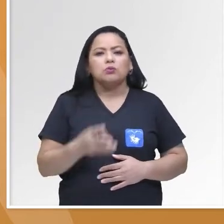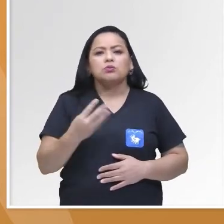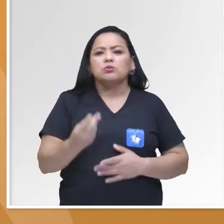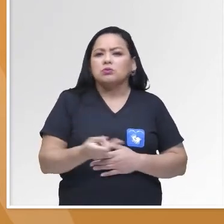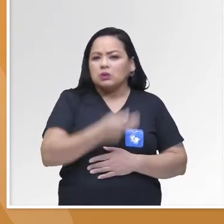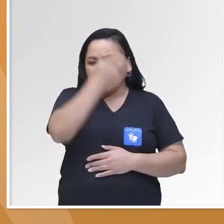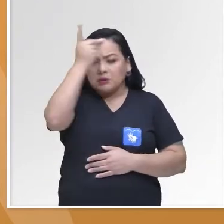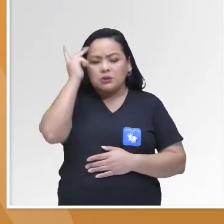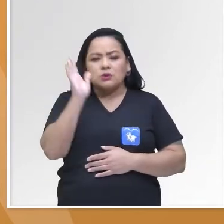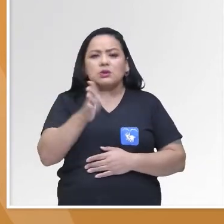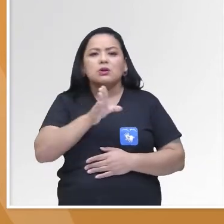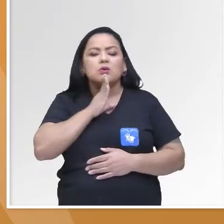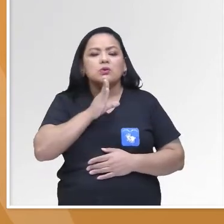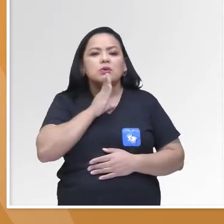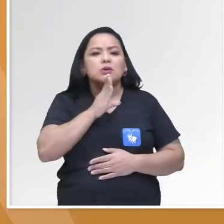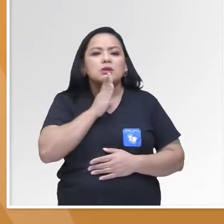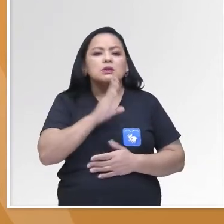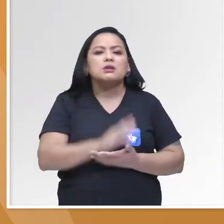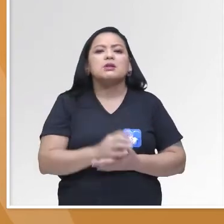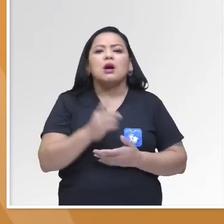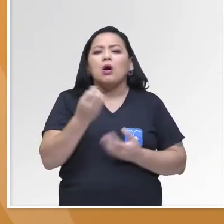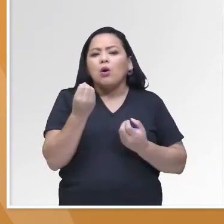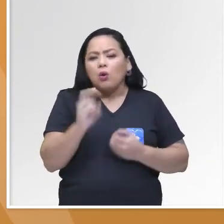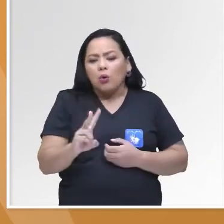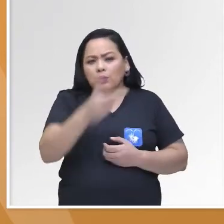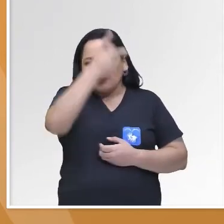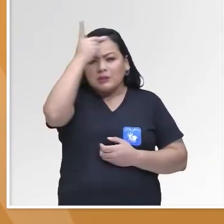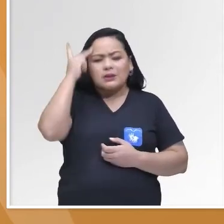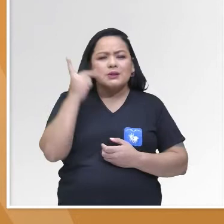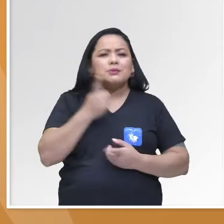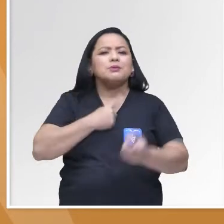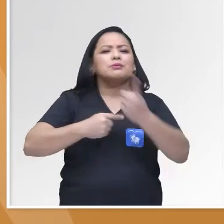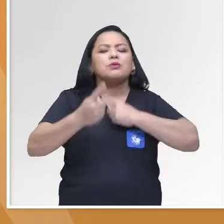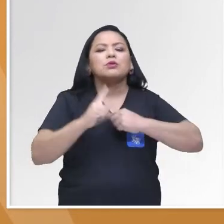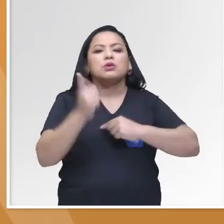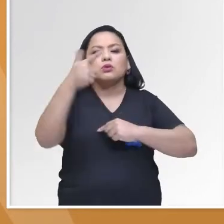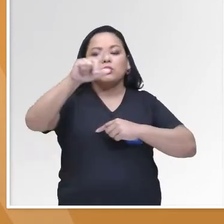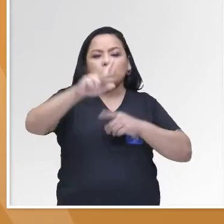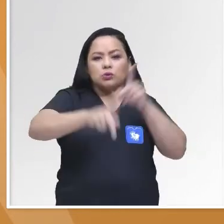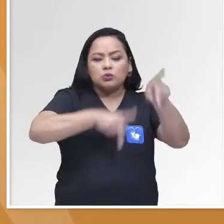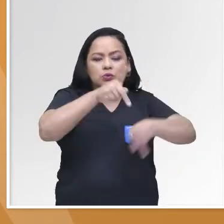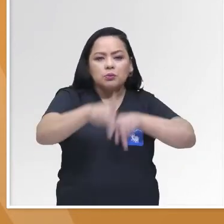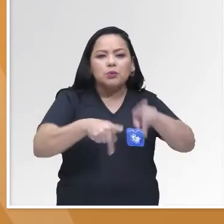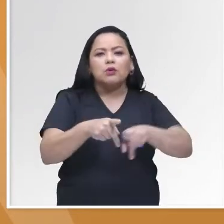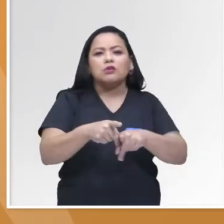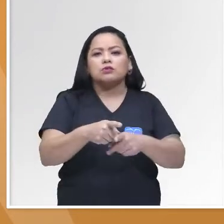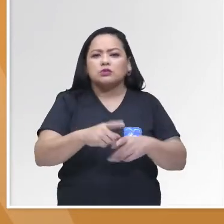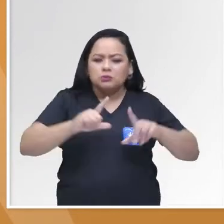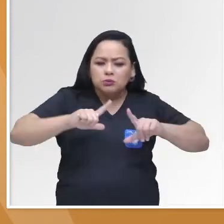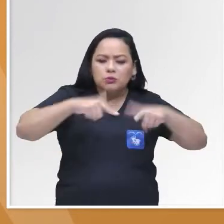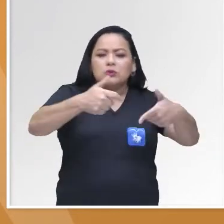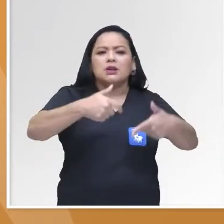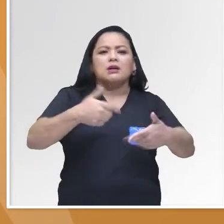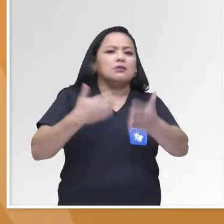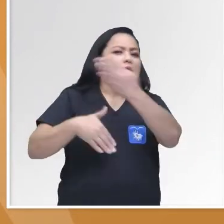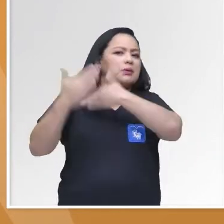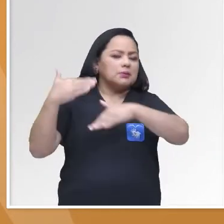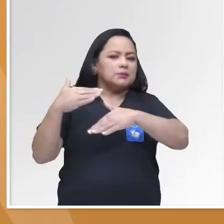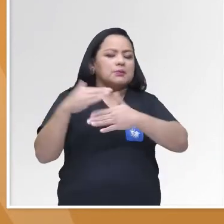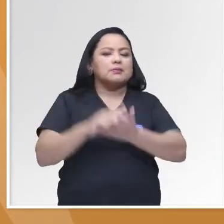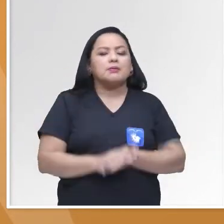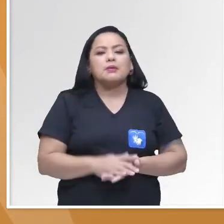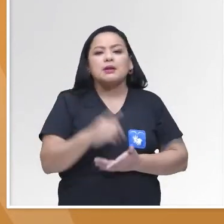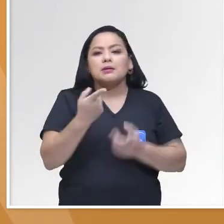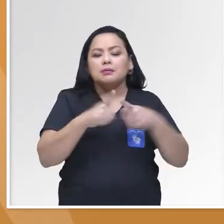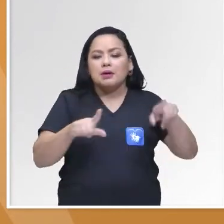ou que já eram perseguidos por outros povos em outras épocas, mas que não